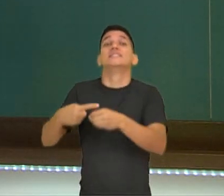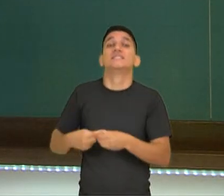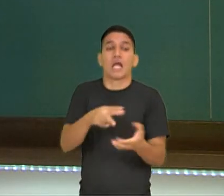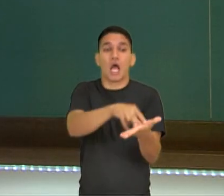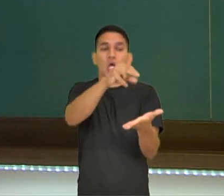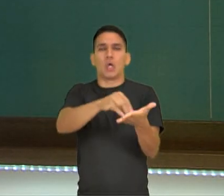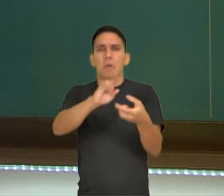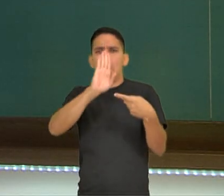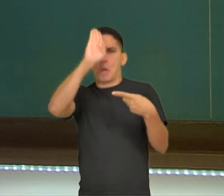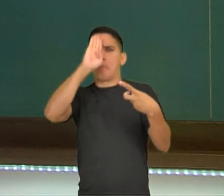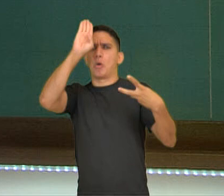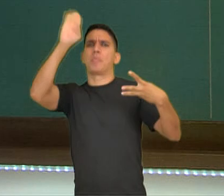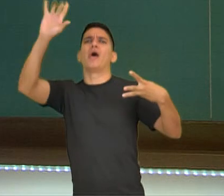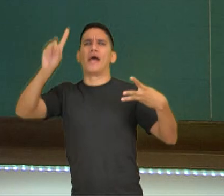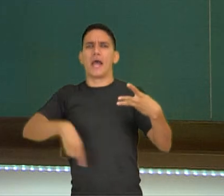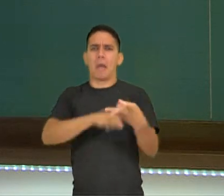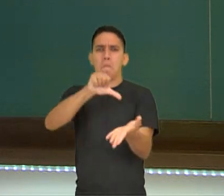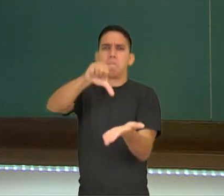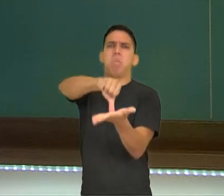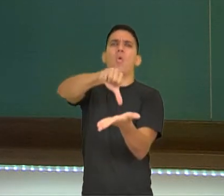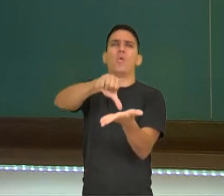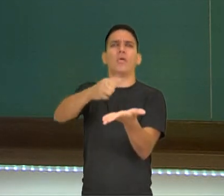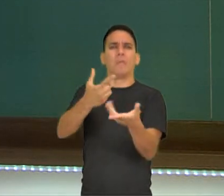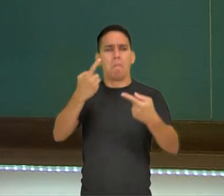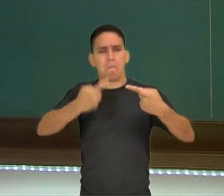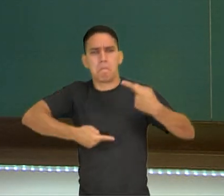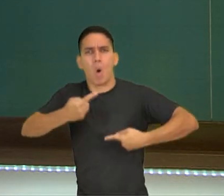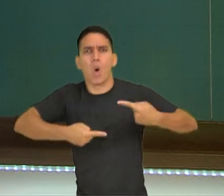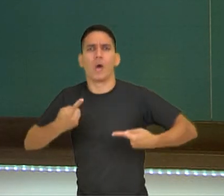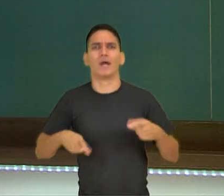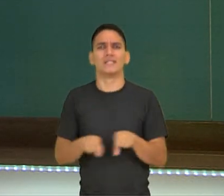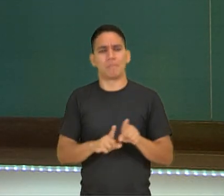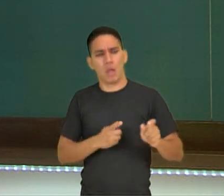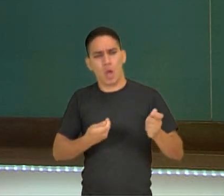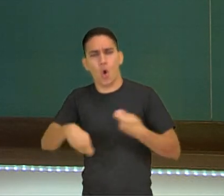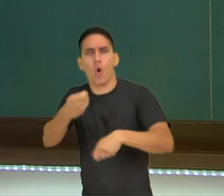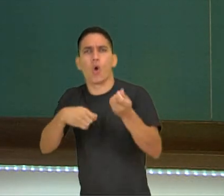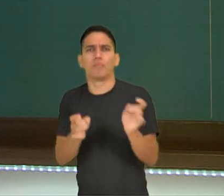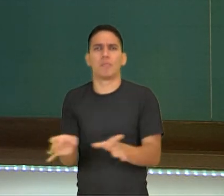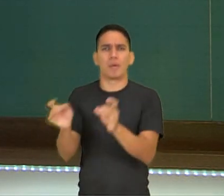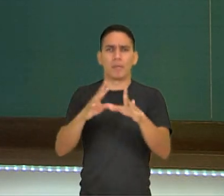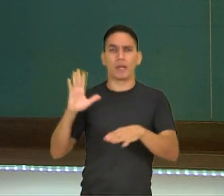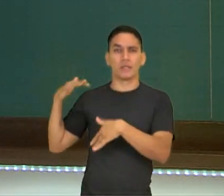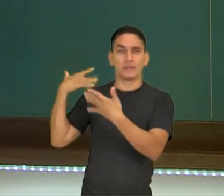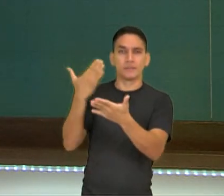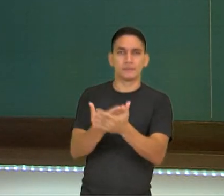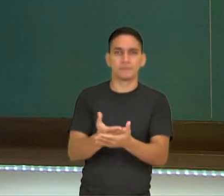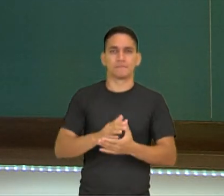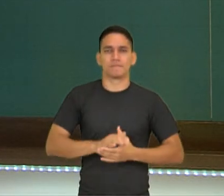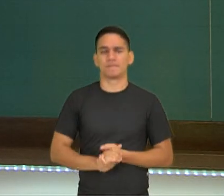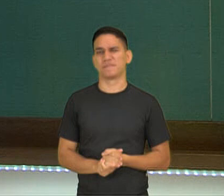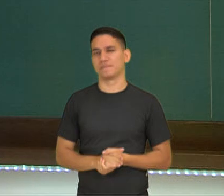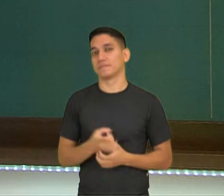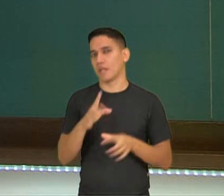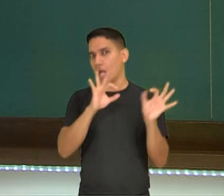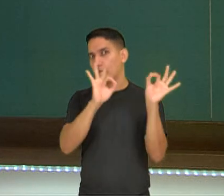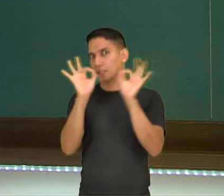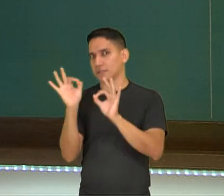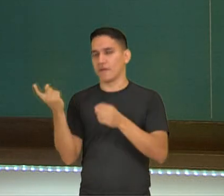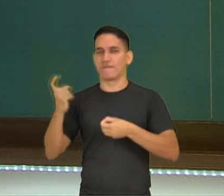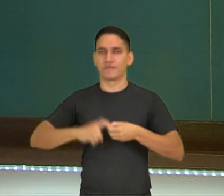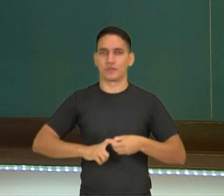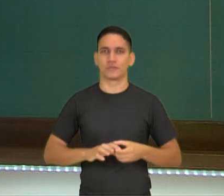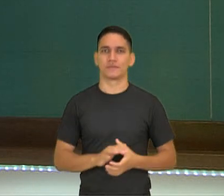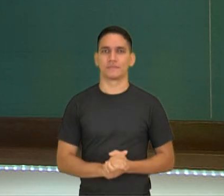se destacaram como centro político, comercial ao longo da história da antiga civilização. Vamos ver quem prestou atenção? Daqui a